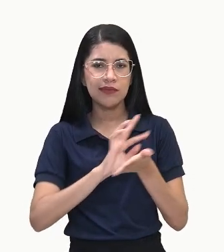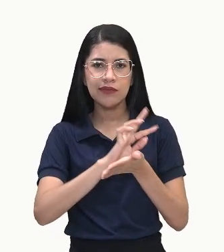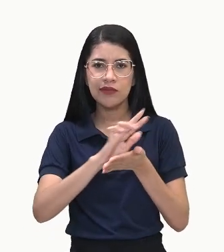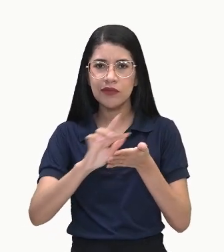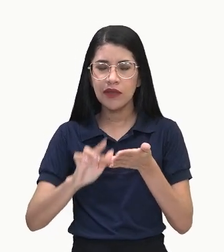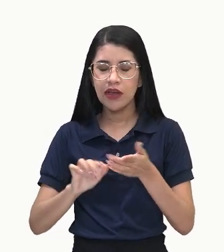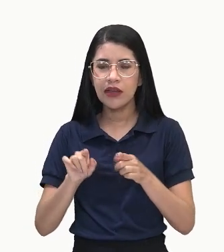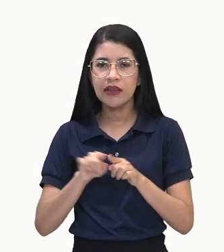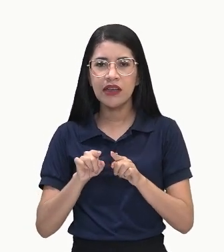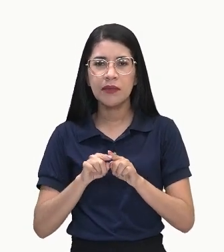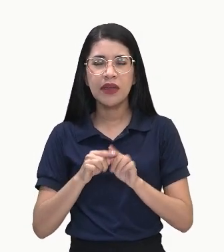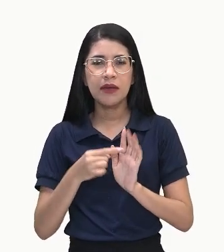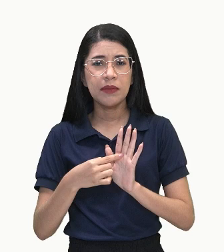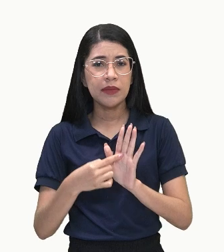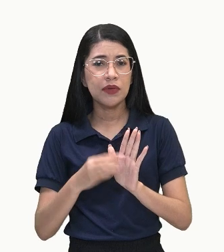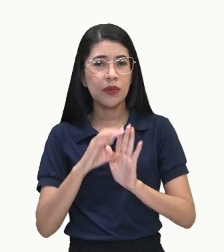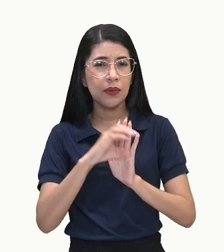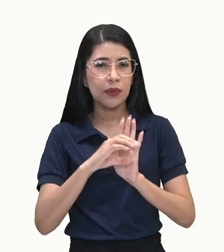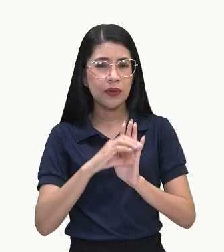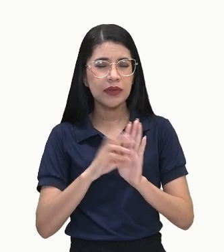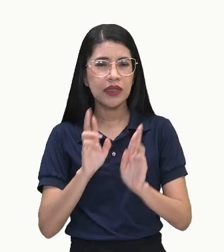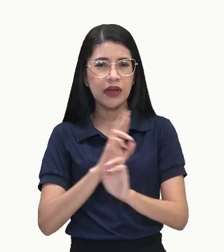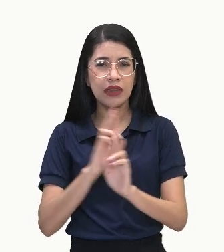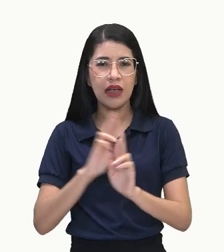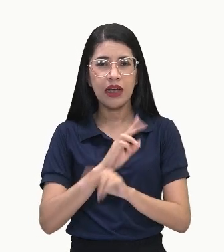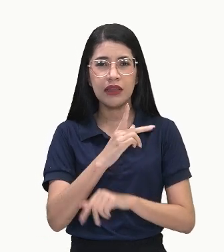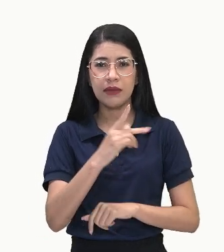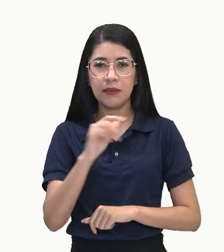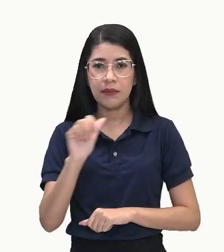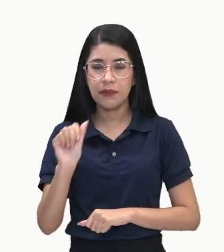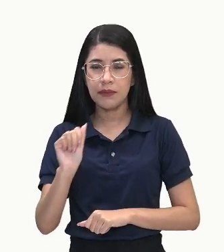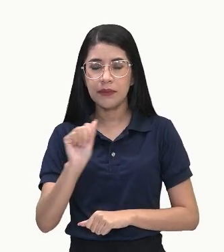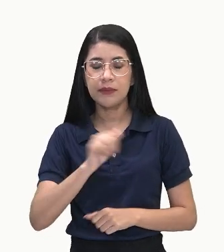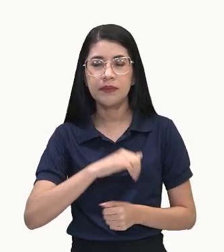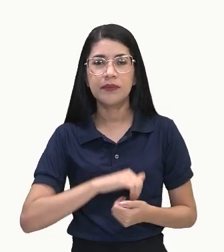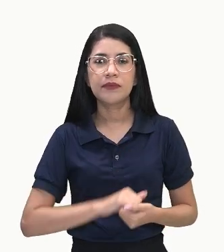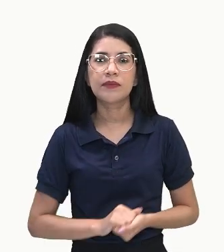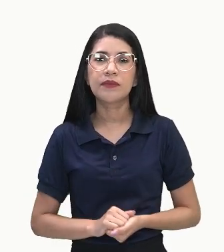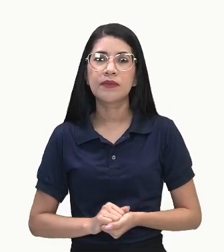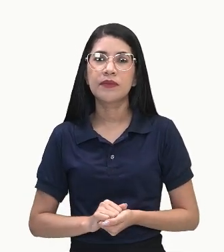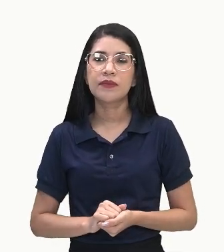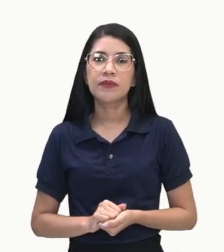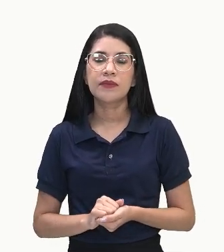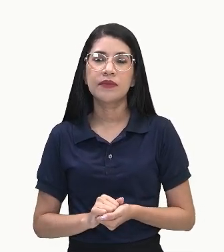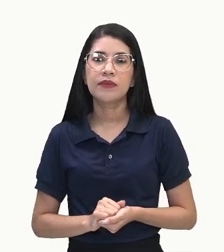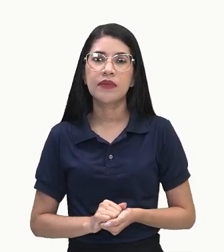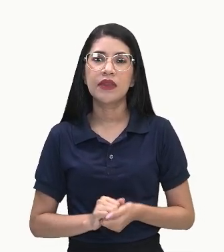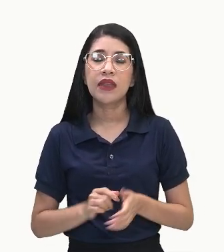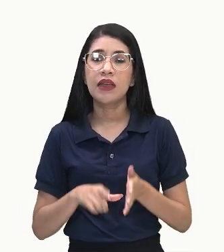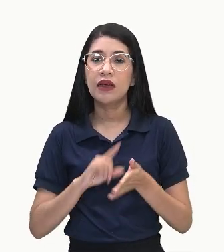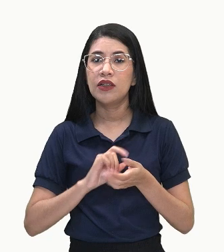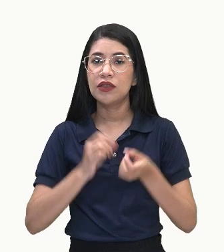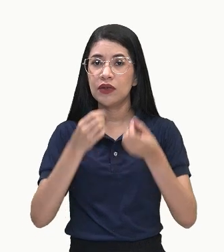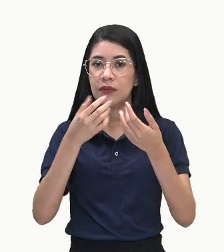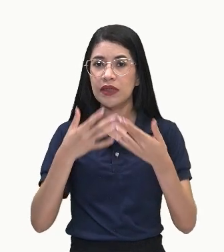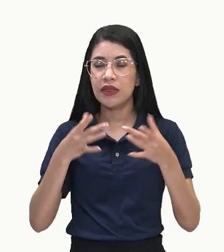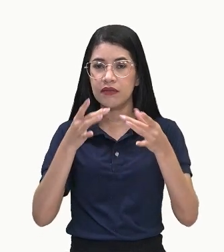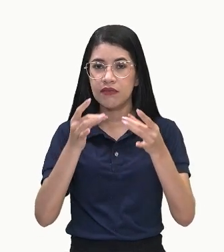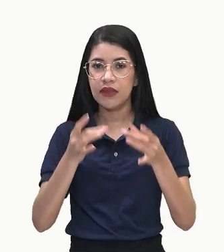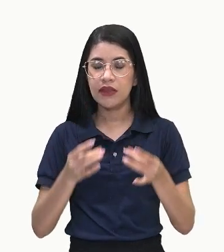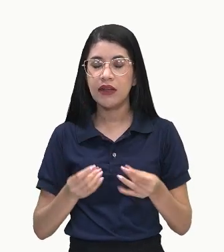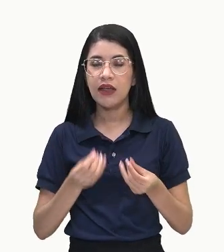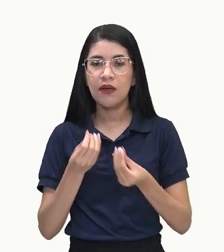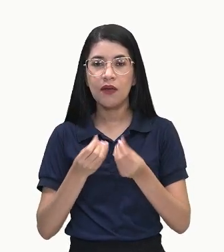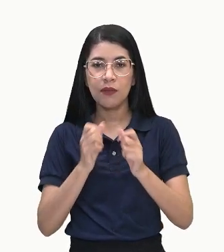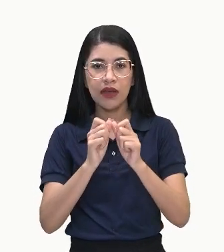vimos vários conceitos relacionados à progressão aritmética. Então, antes da gente falar sobre a